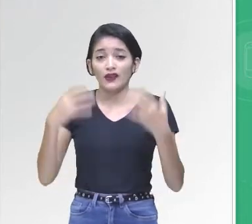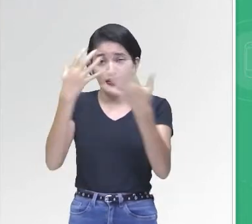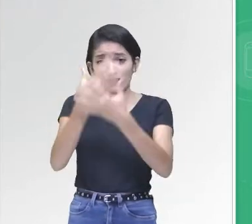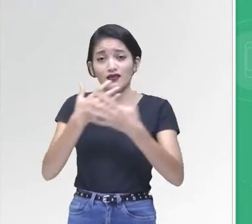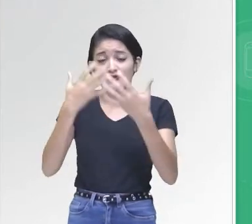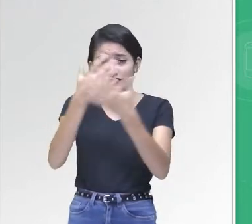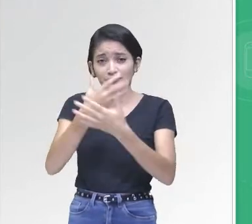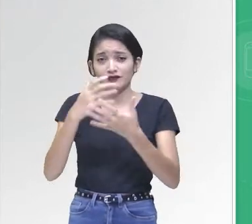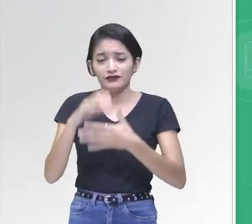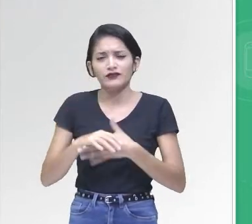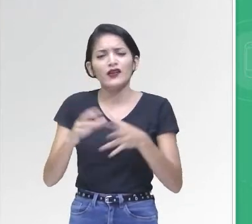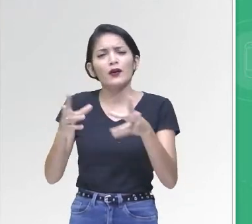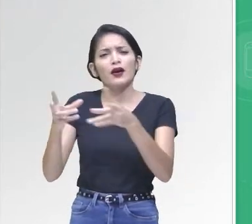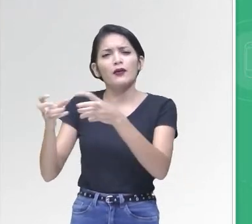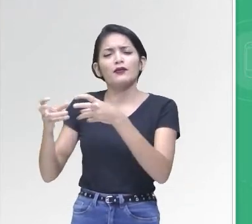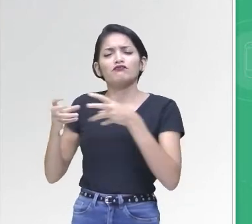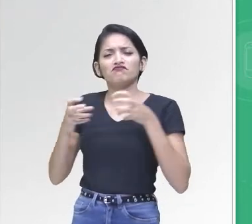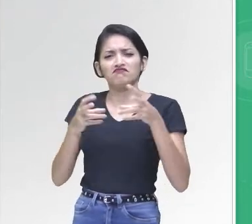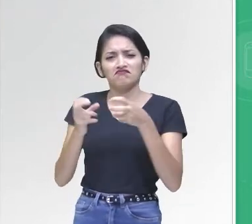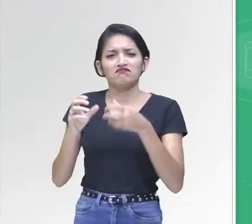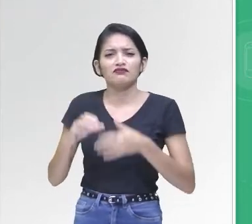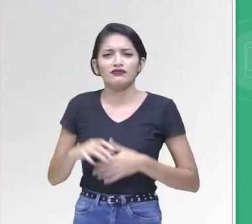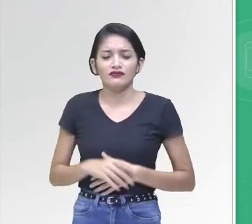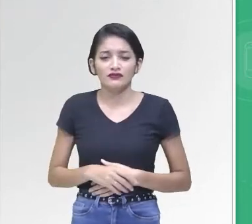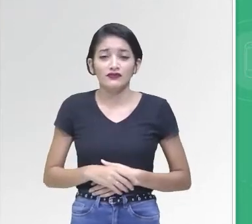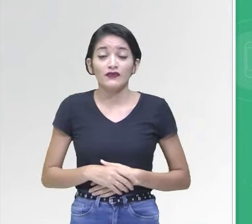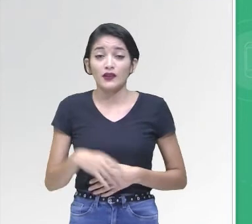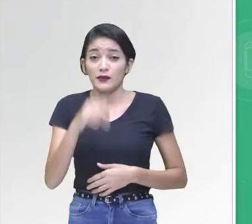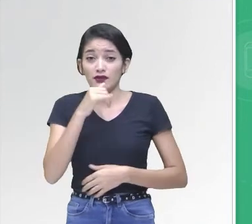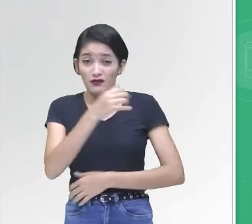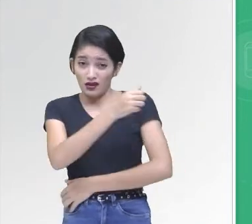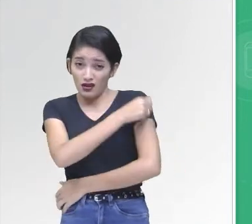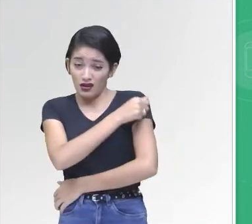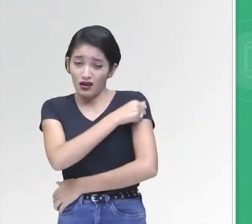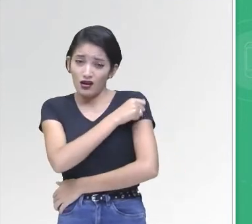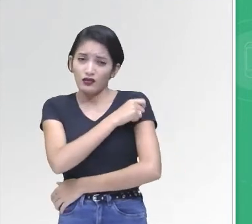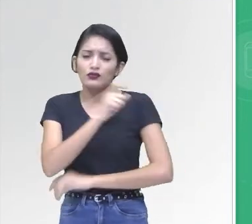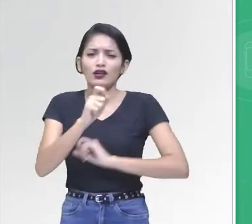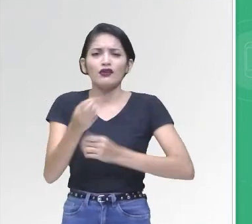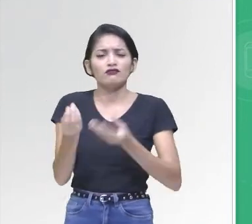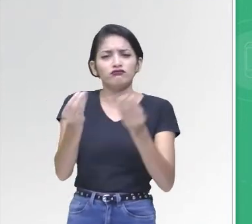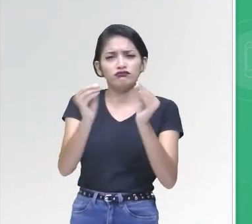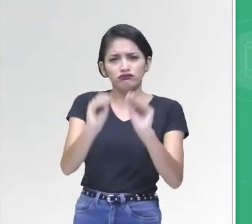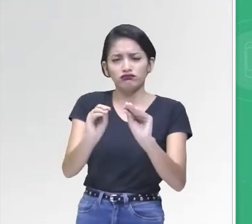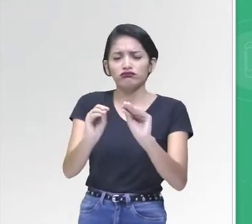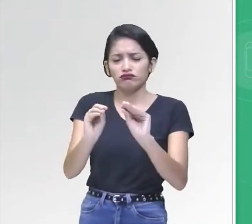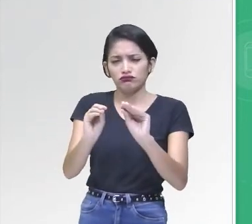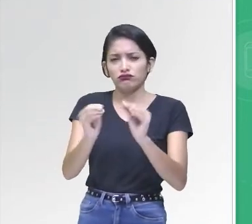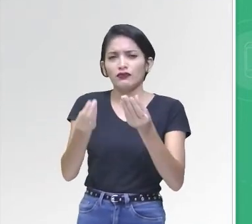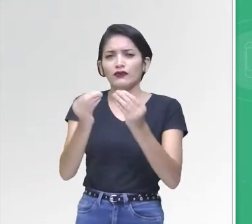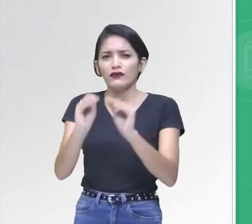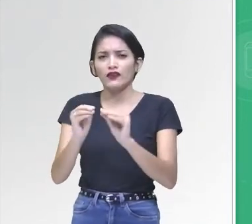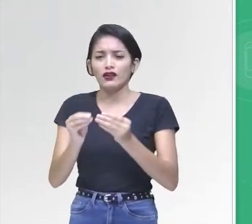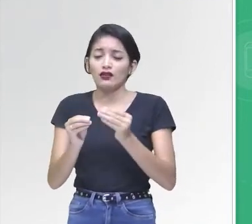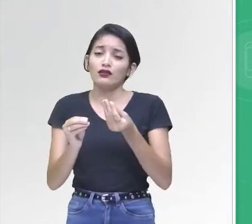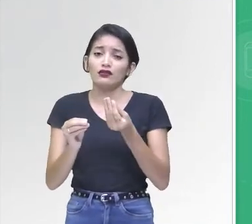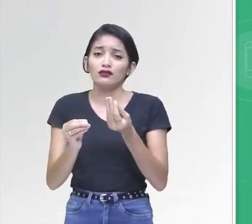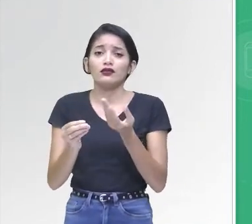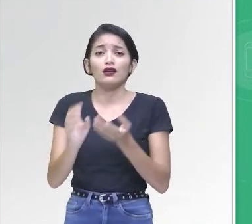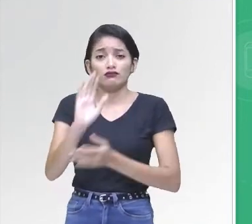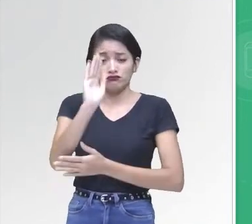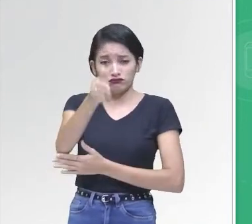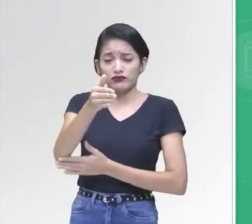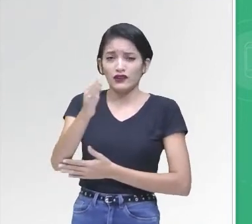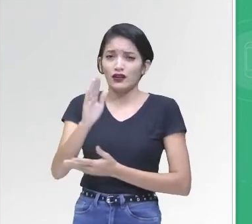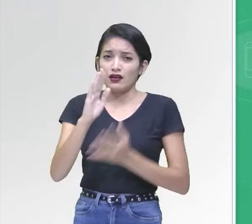canciones. Percebe aqui? O aluno, ele vai trabalhando aqui, colocando, é uma pergunta direta, então